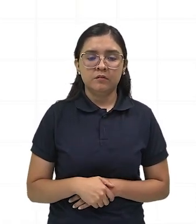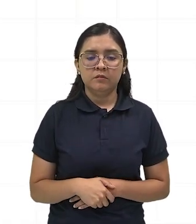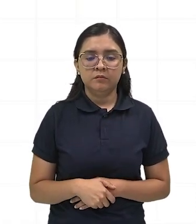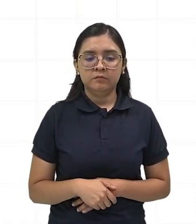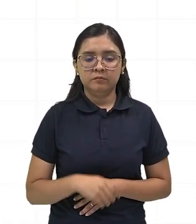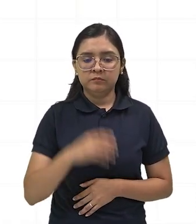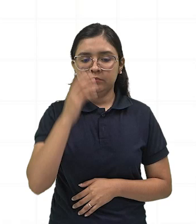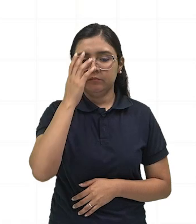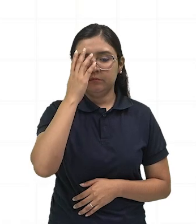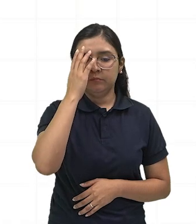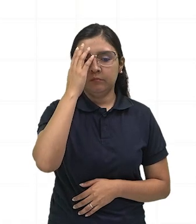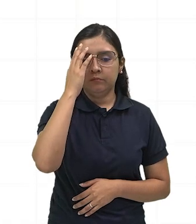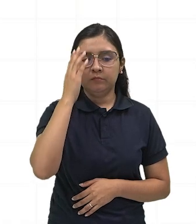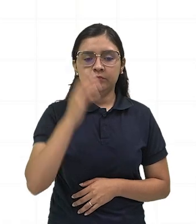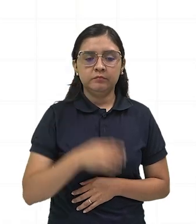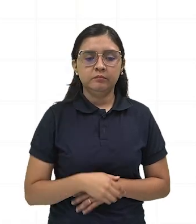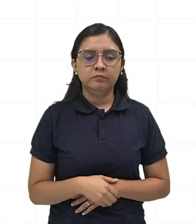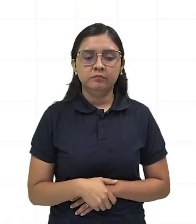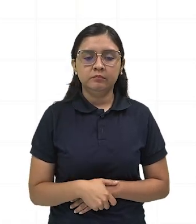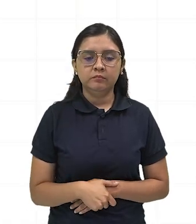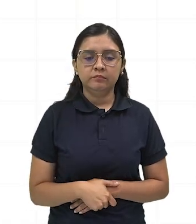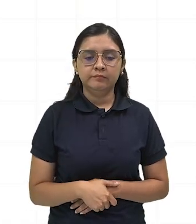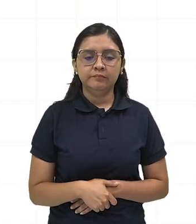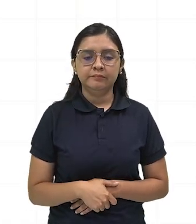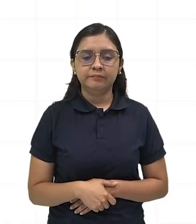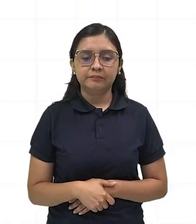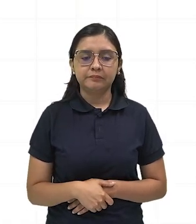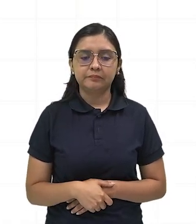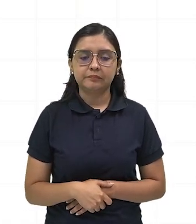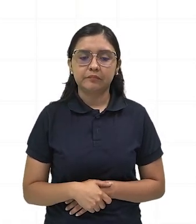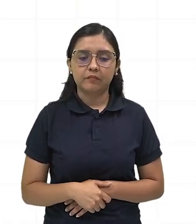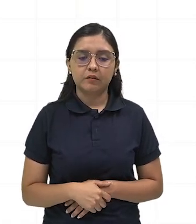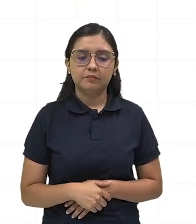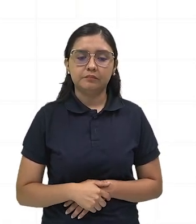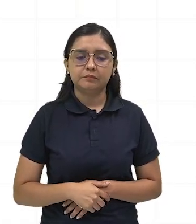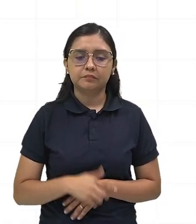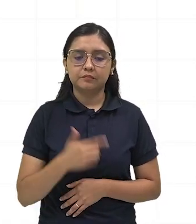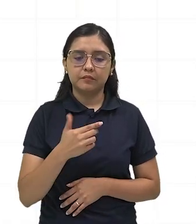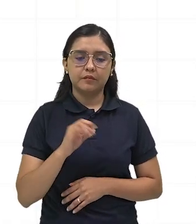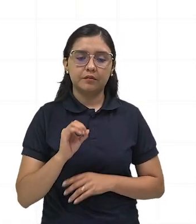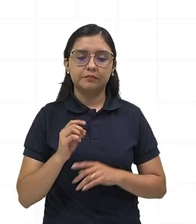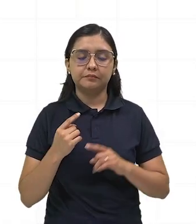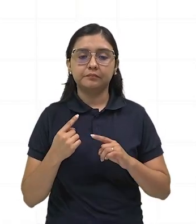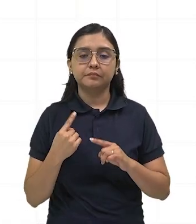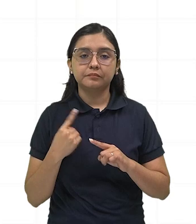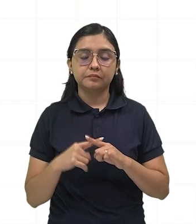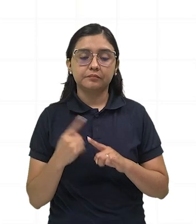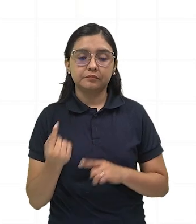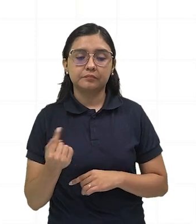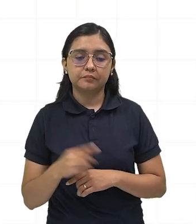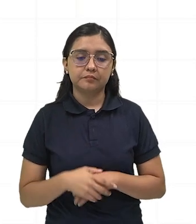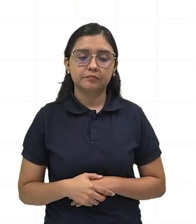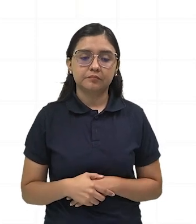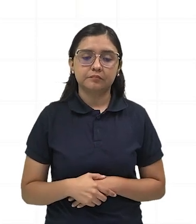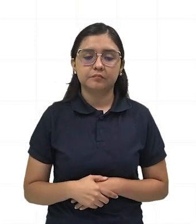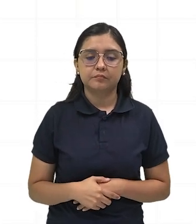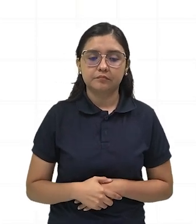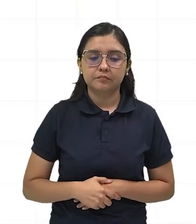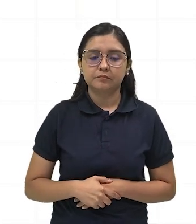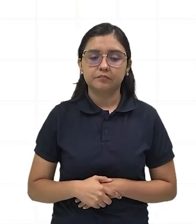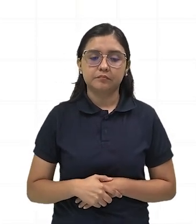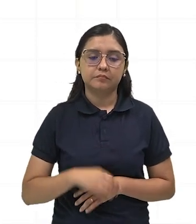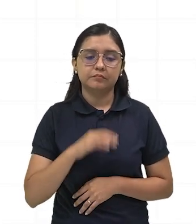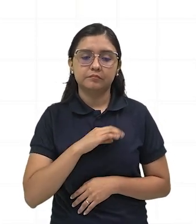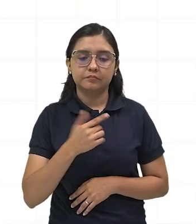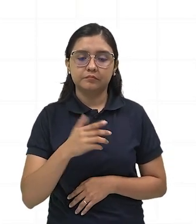Só mudar esse S aqui. Vai ser 20 vezes 1. O salário dele será